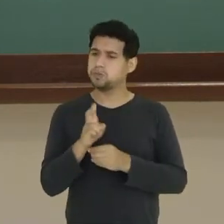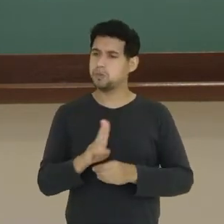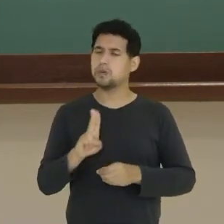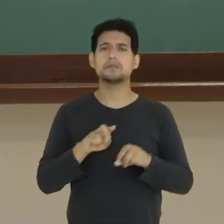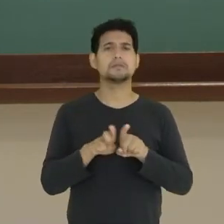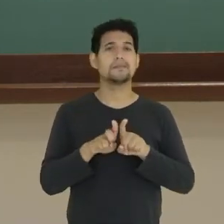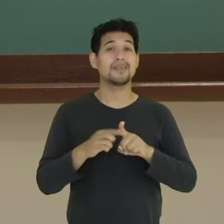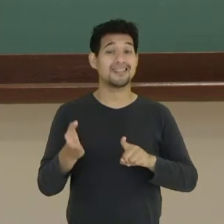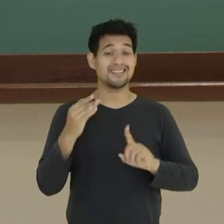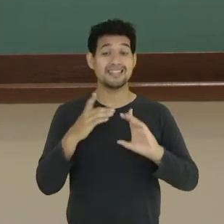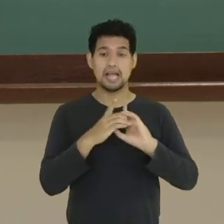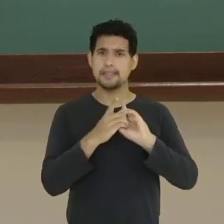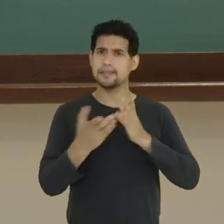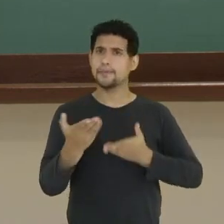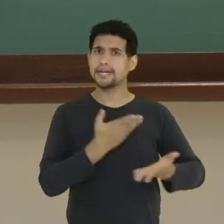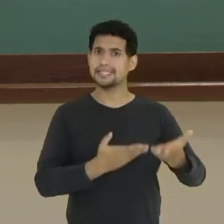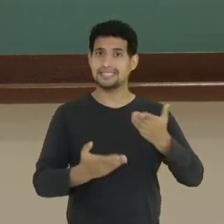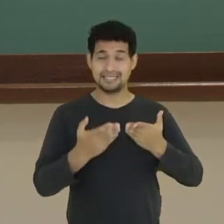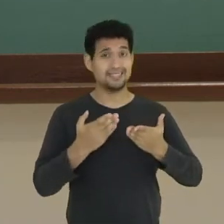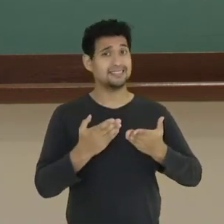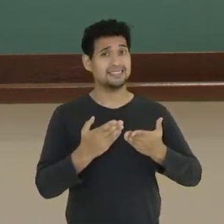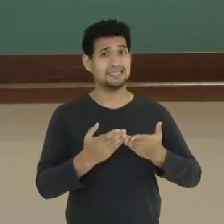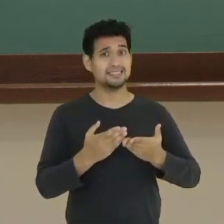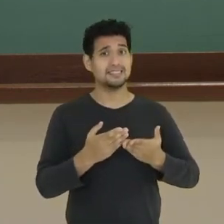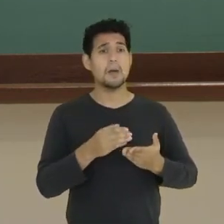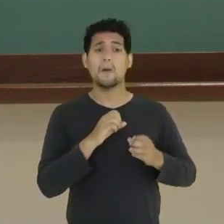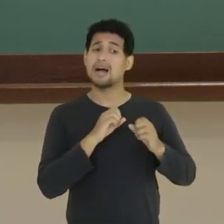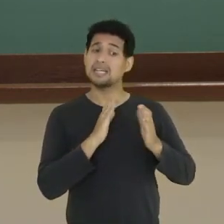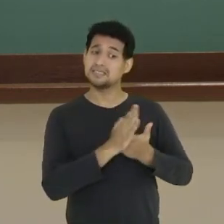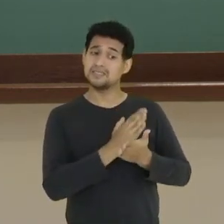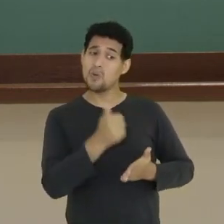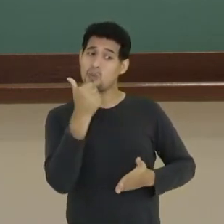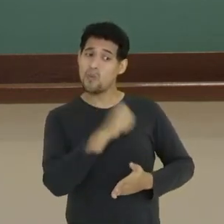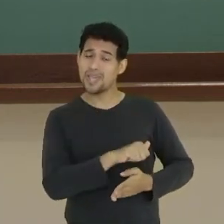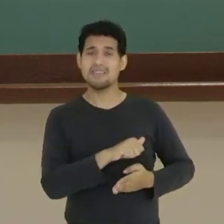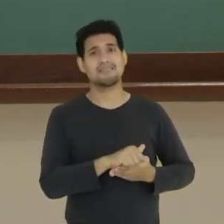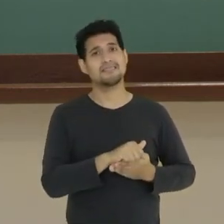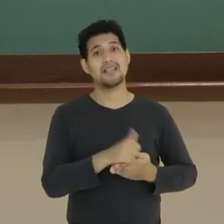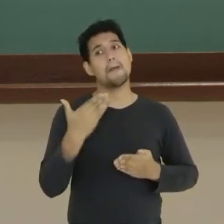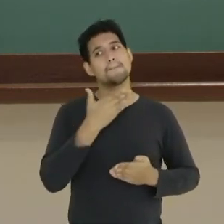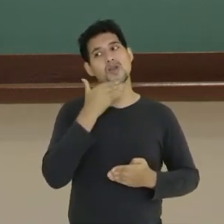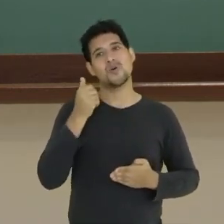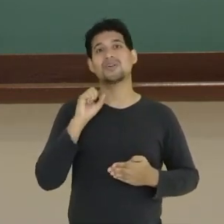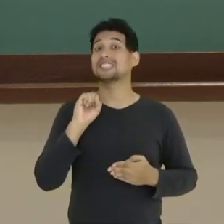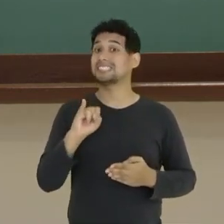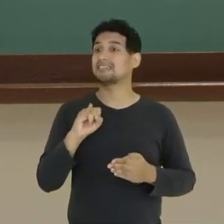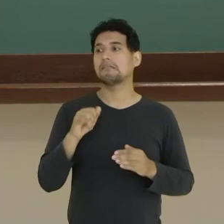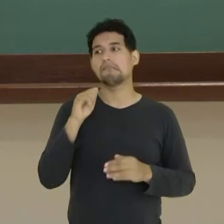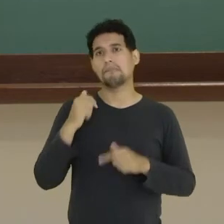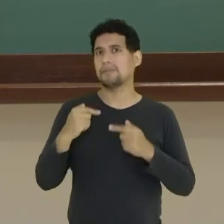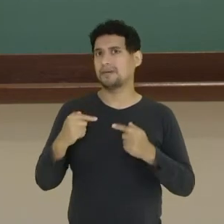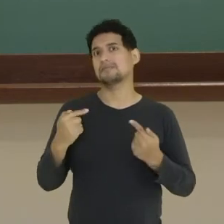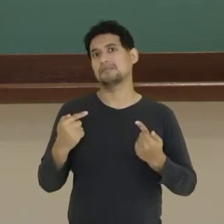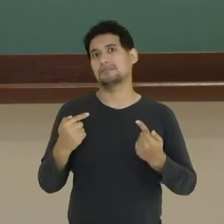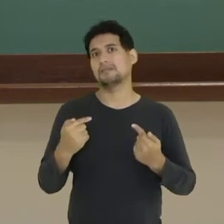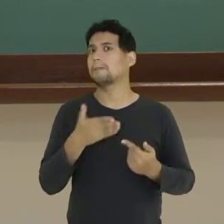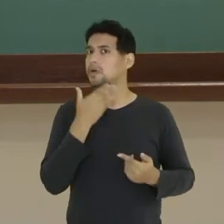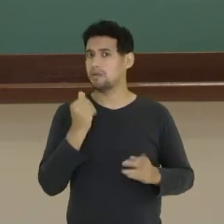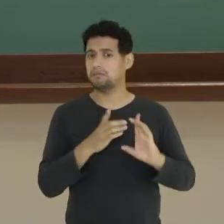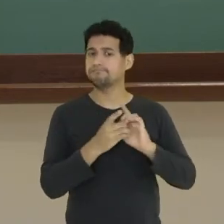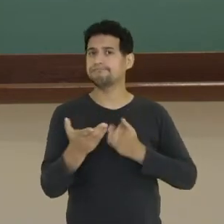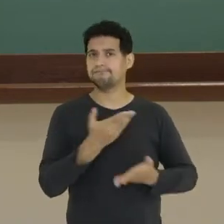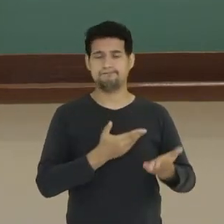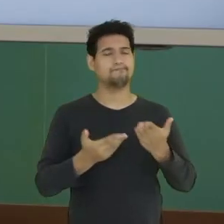por pior que sejam, são melhores do que governos ditatoriais, tirânicos. Você concorda com isso? Essa era